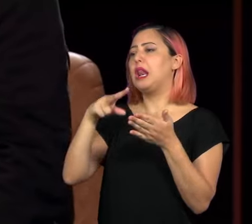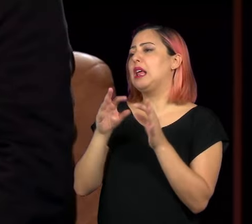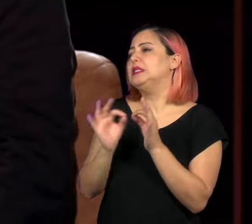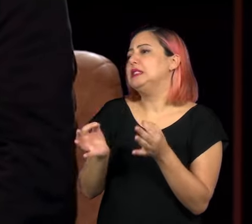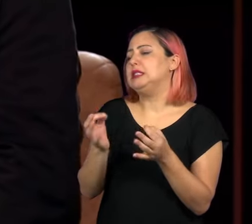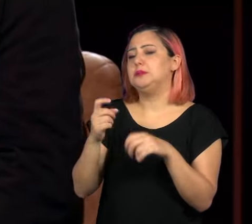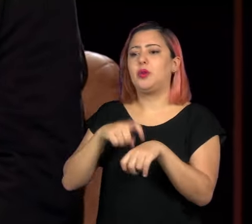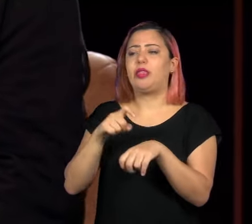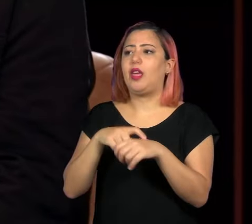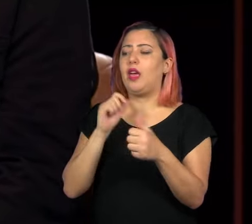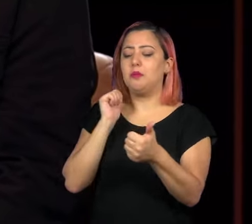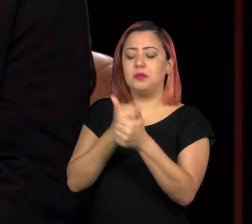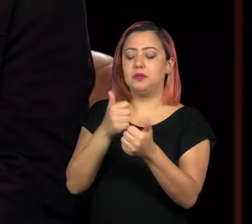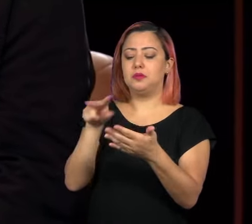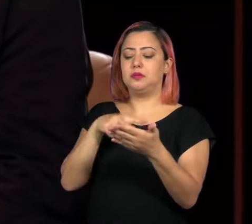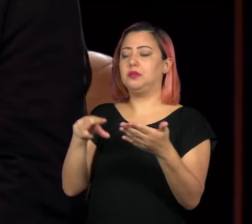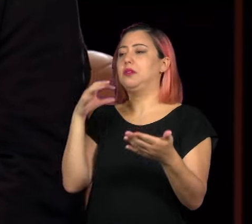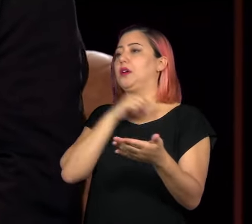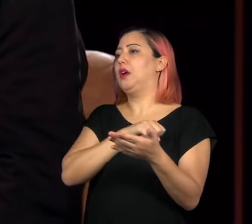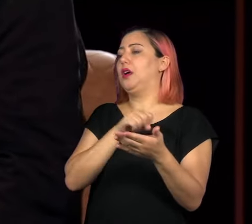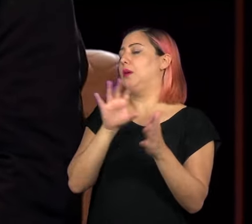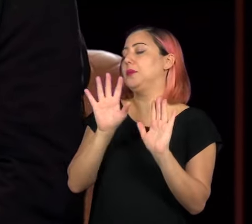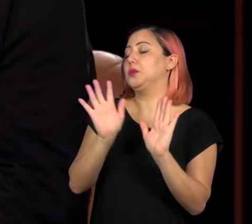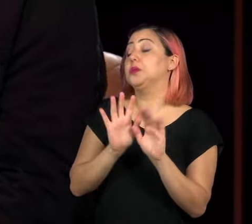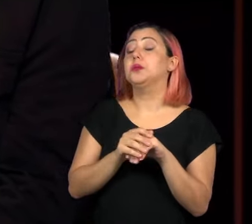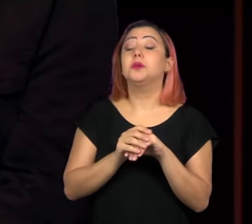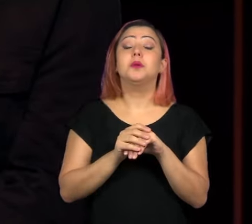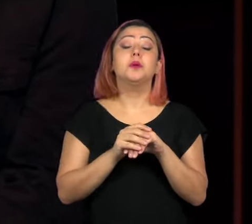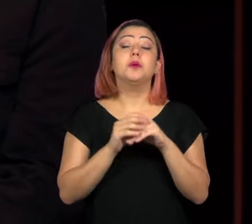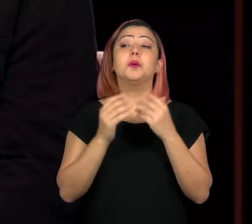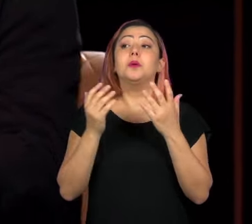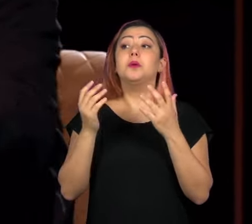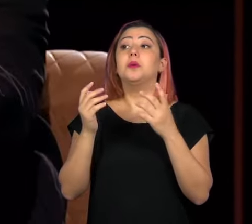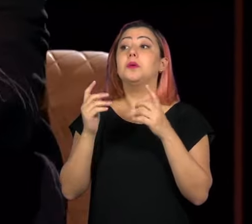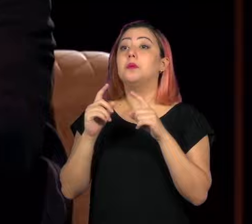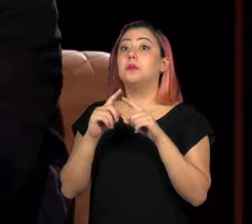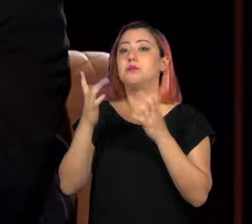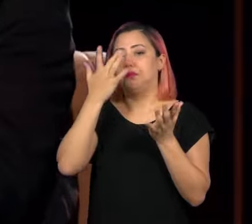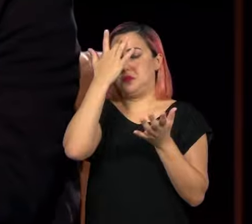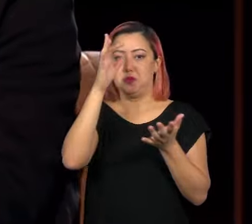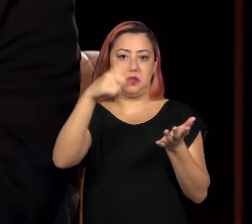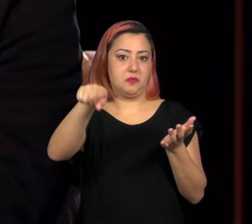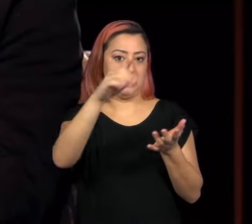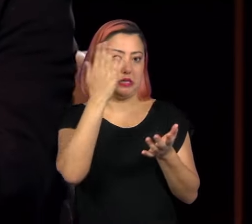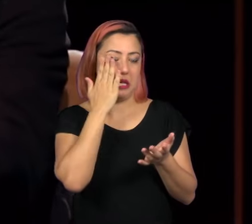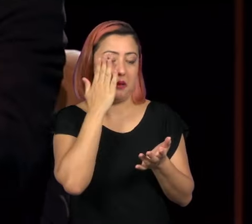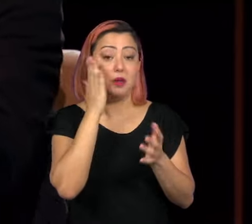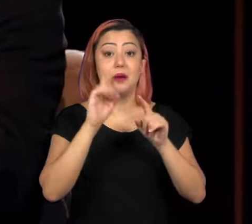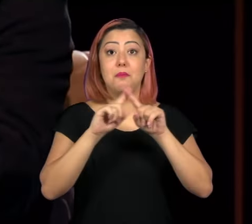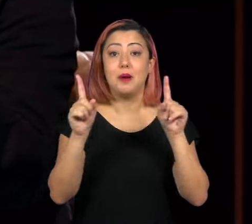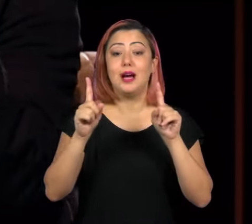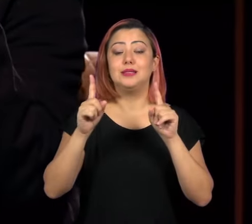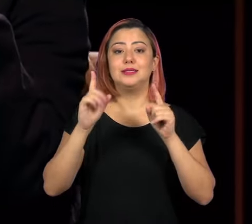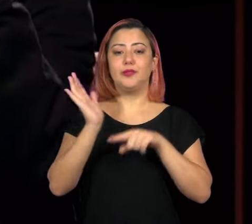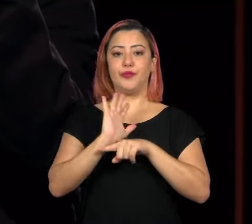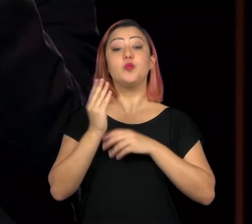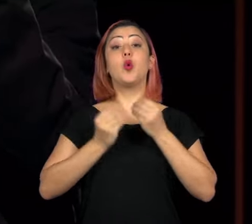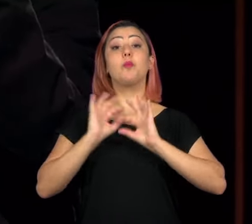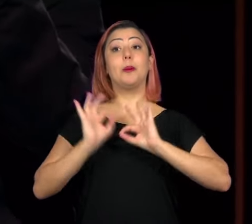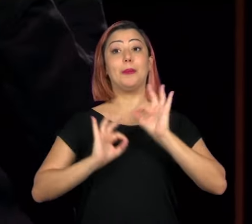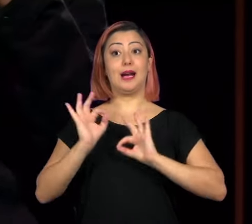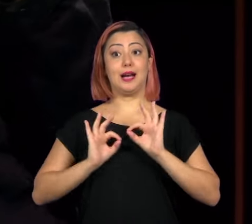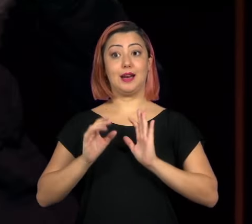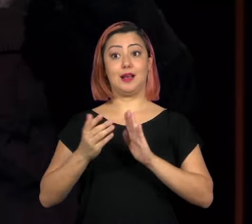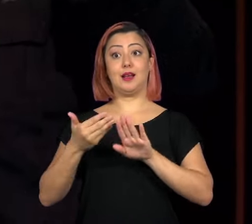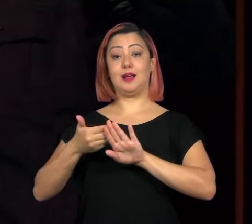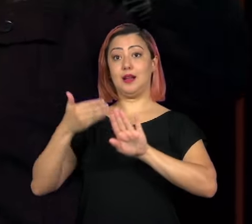dá tempo, os caras estão na pré-produção, estão mais interessados na... Porque, não sei se vocês sabem, mas o filme é feito assim.